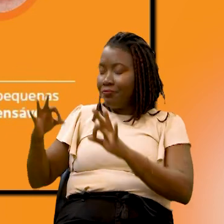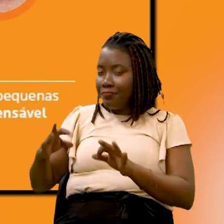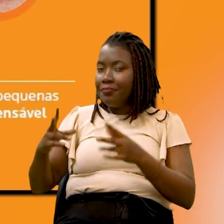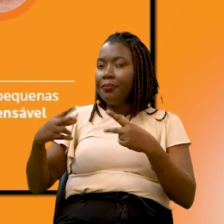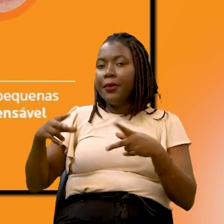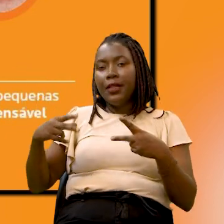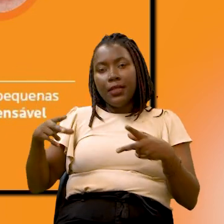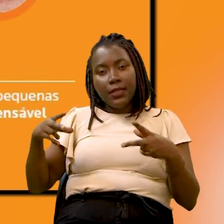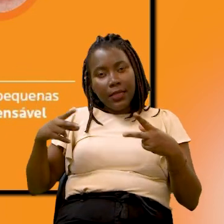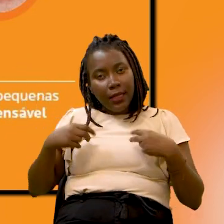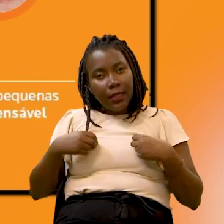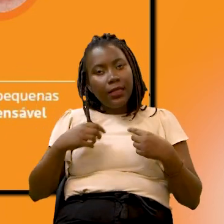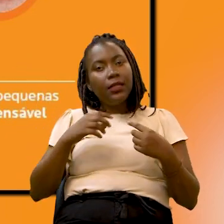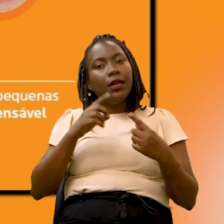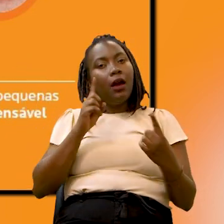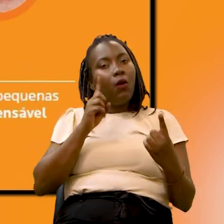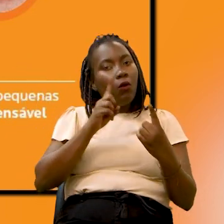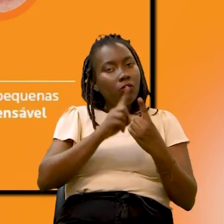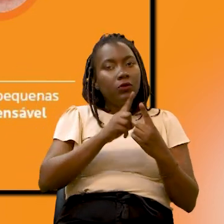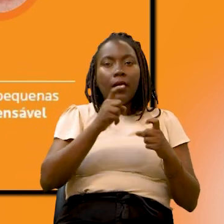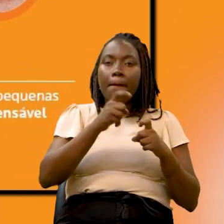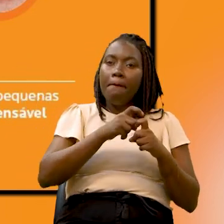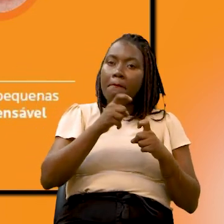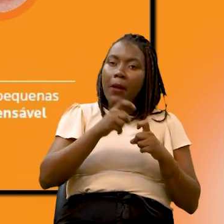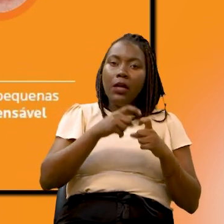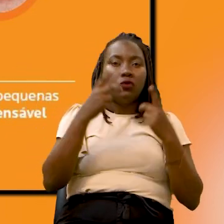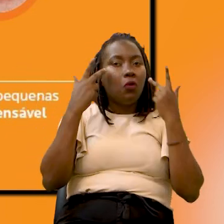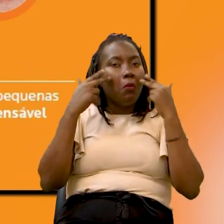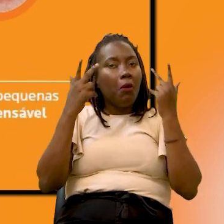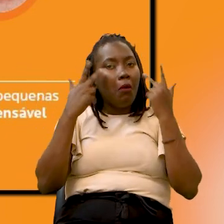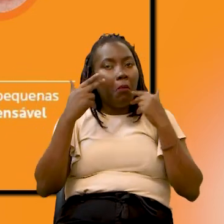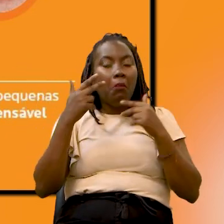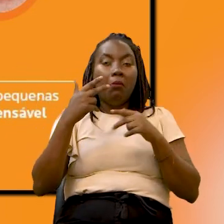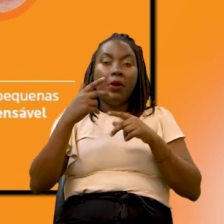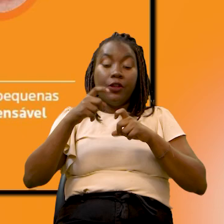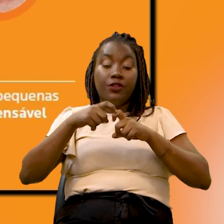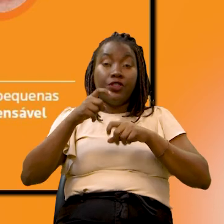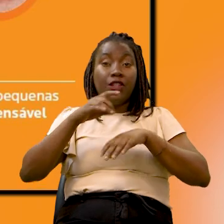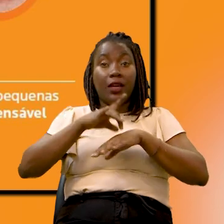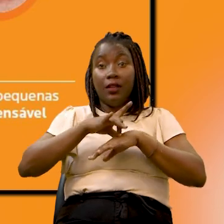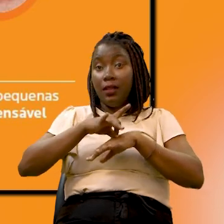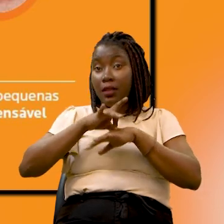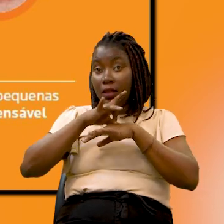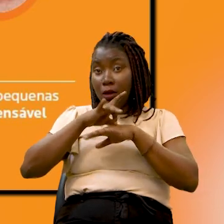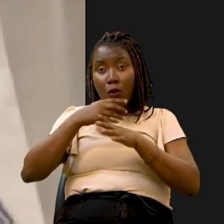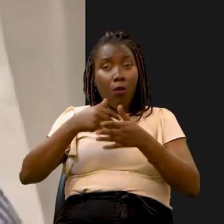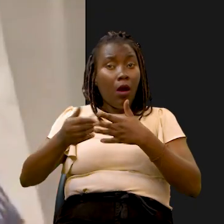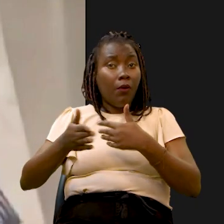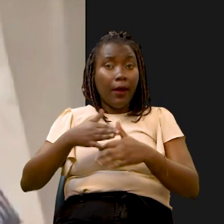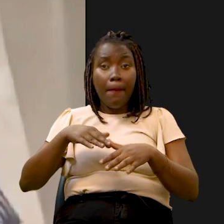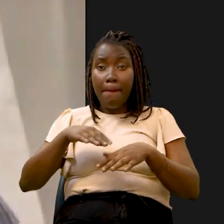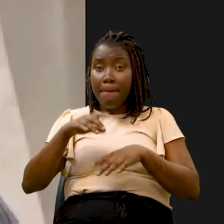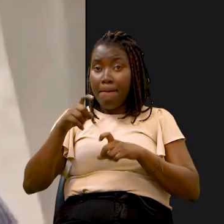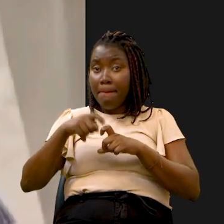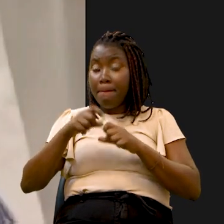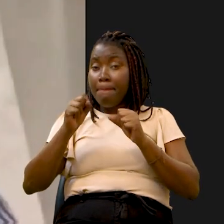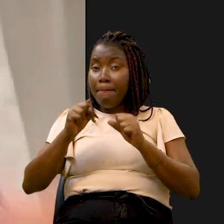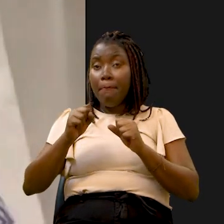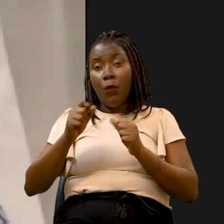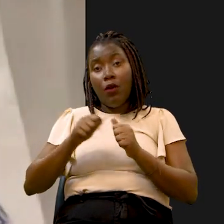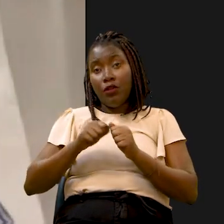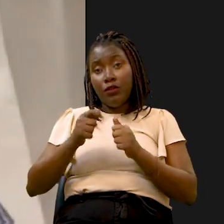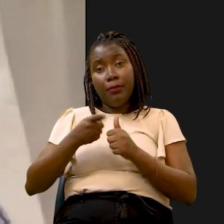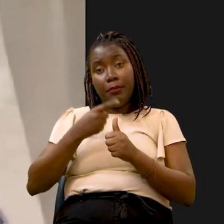características, com certeza mereceria uma consulta médica, normalmente é com o dermatologista, mas qualquer